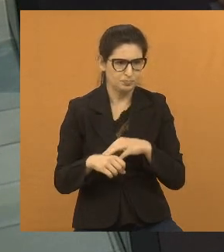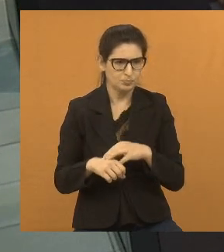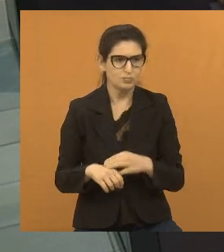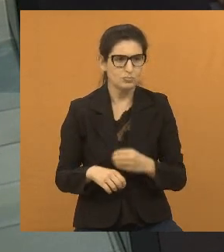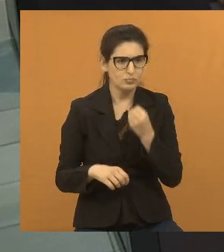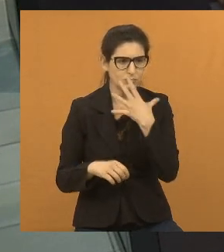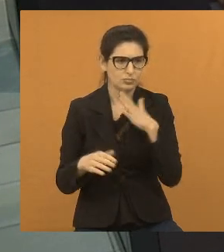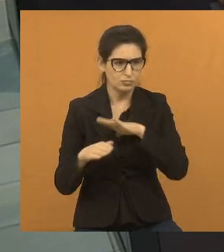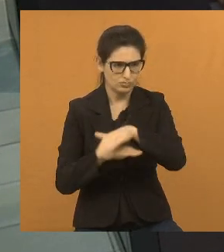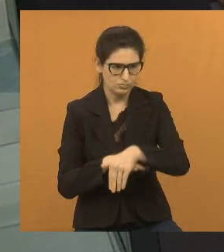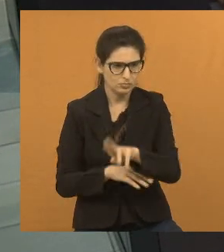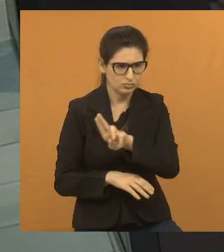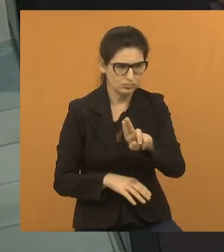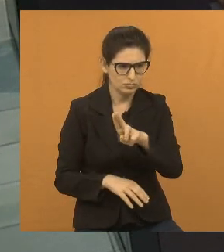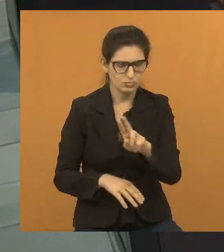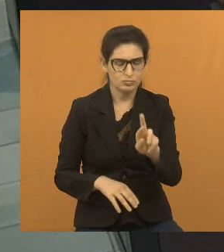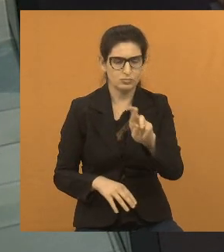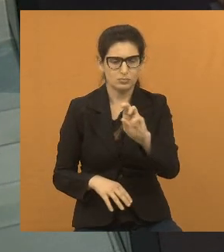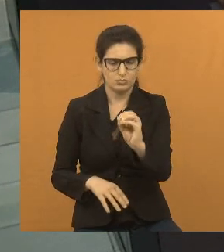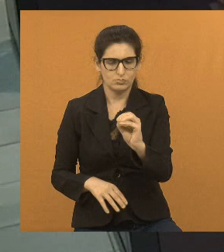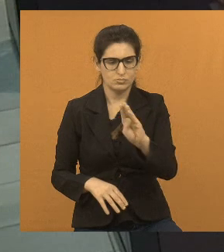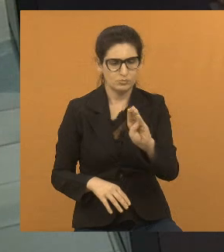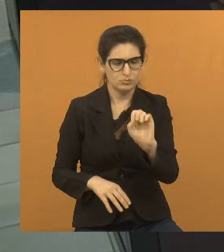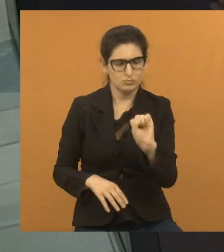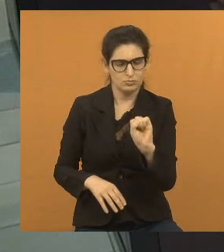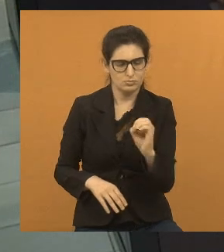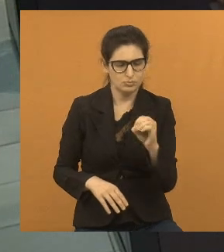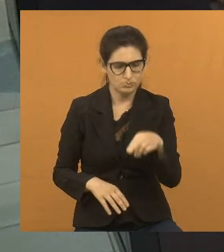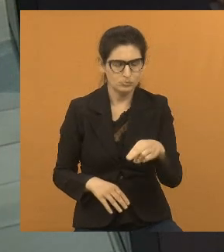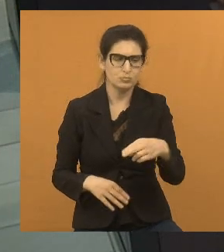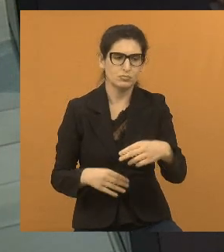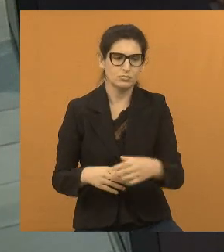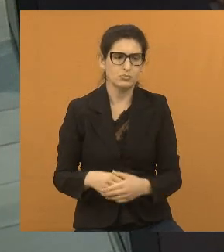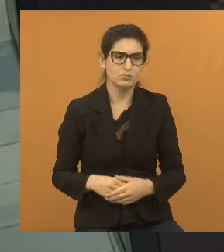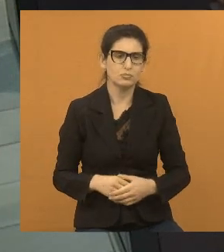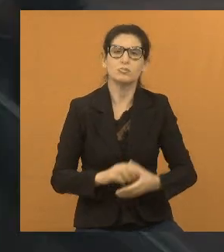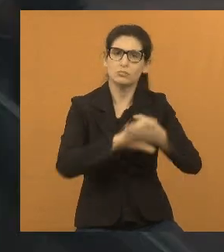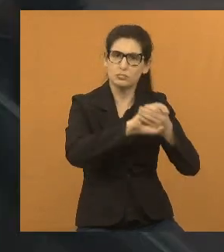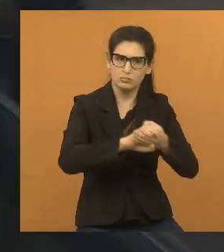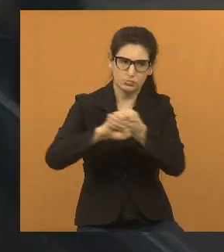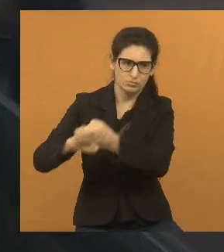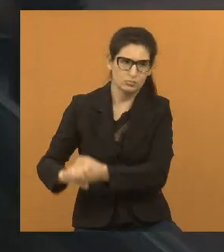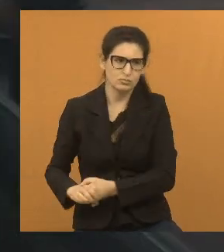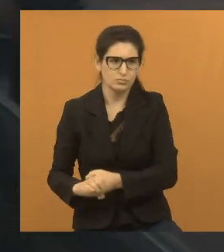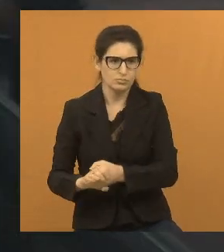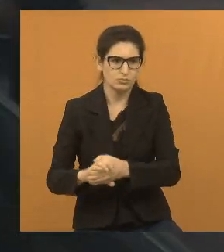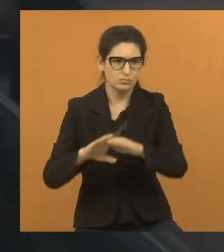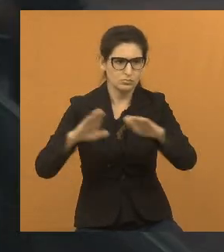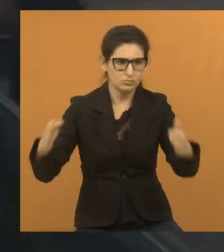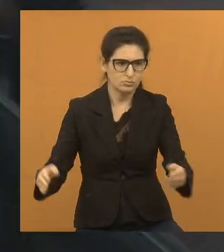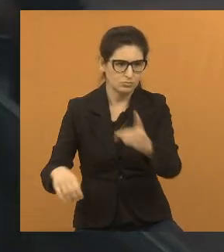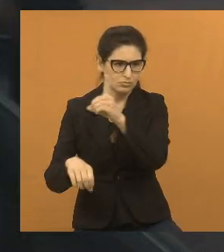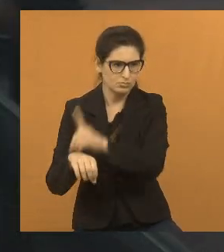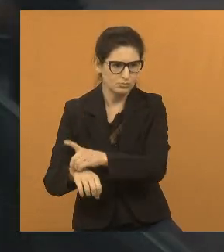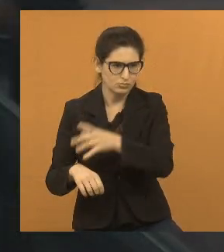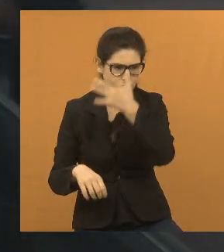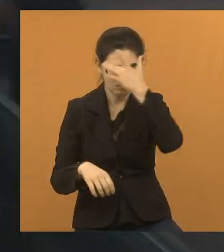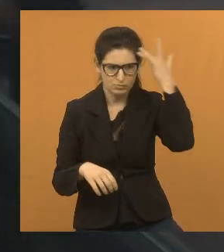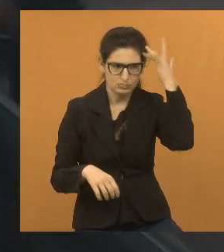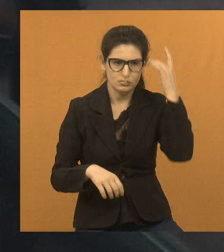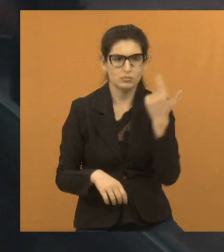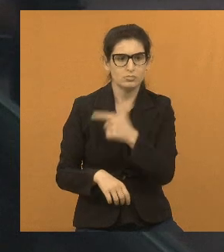a todos. Meu nome é Robson Bispo. Cumprimento a mesa diretora, o vereador Valmiro, cumprimento os